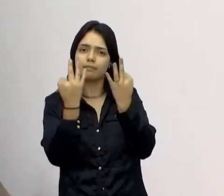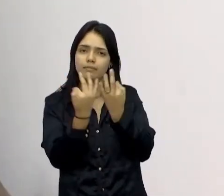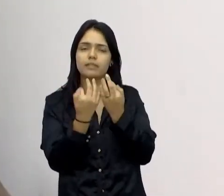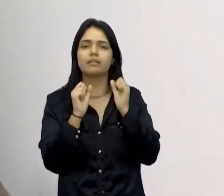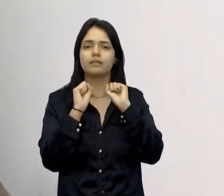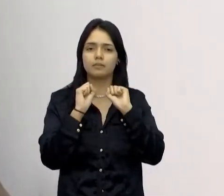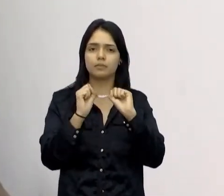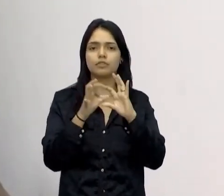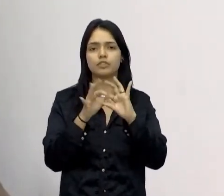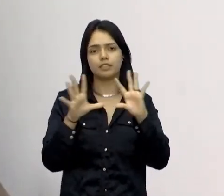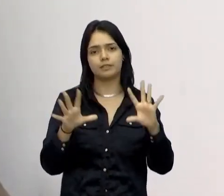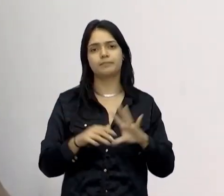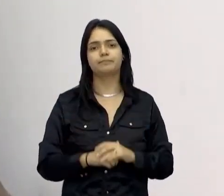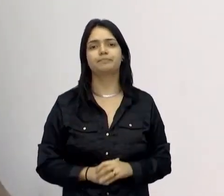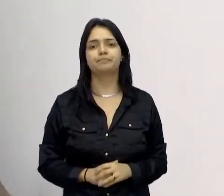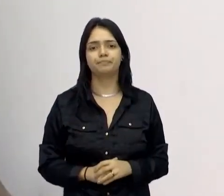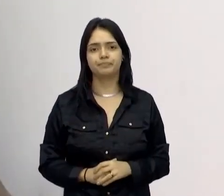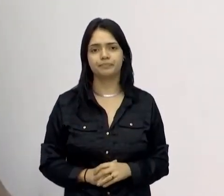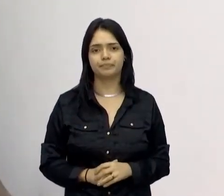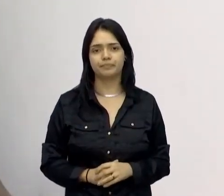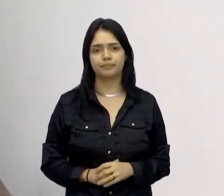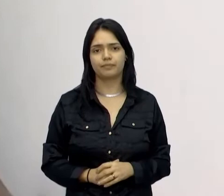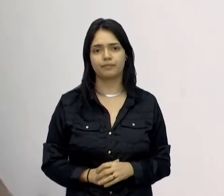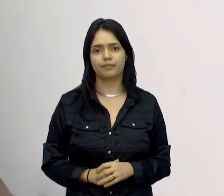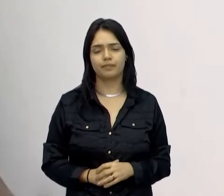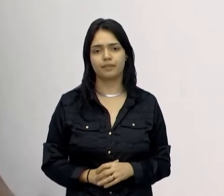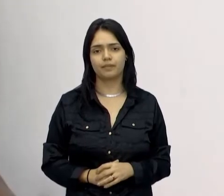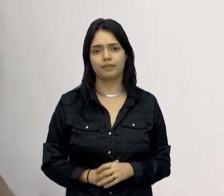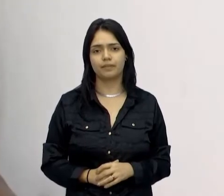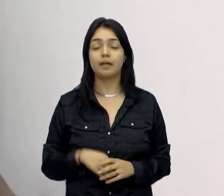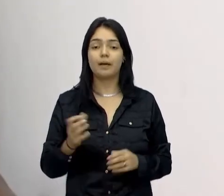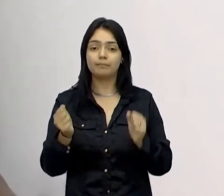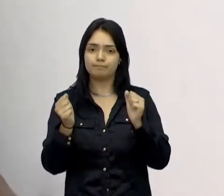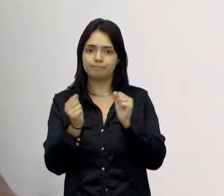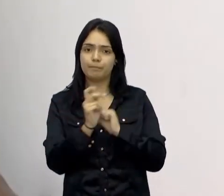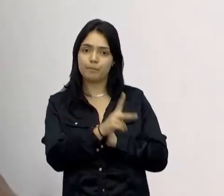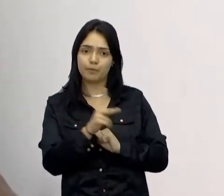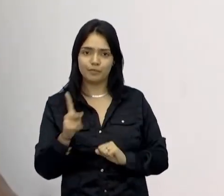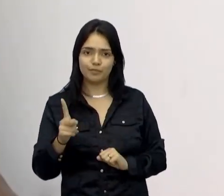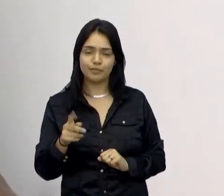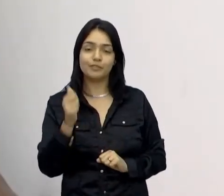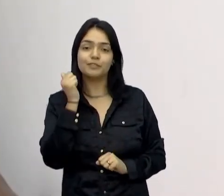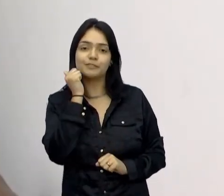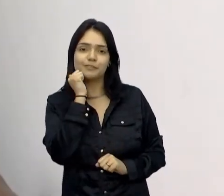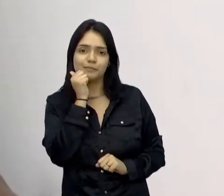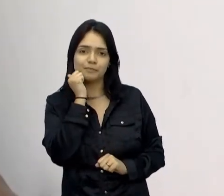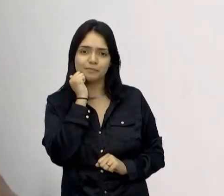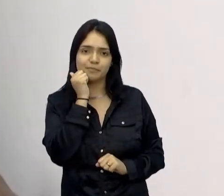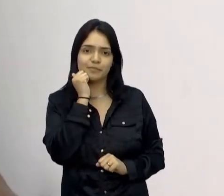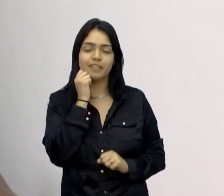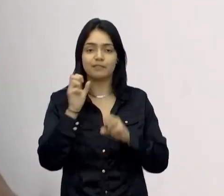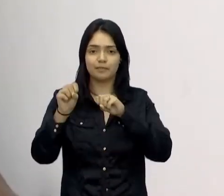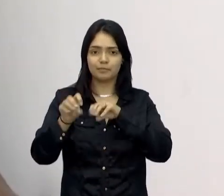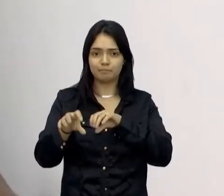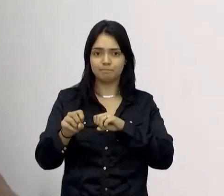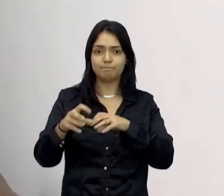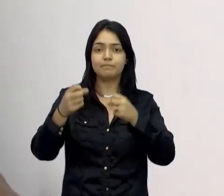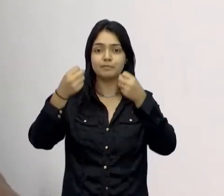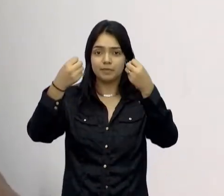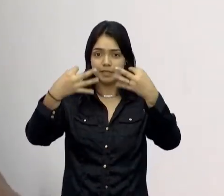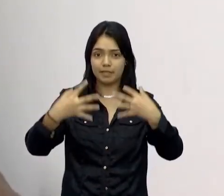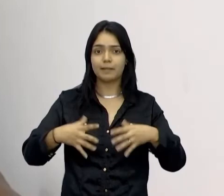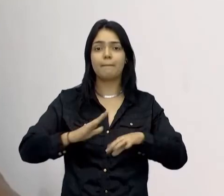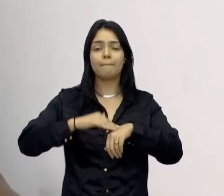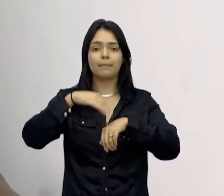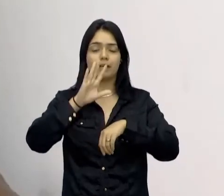a professora inclusive de biologia vai detalhar melhor, abre o risco para uma série de consequências e sequelas